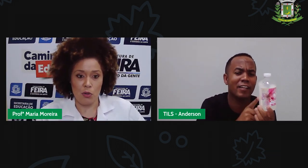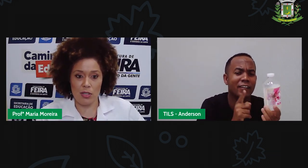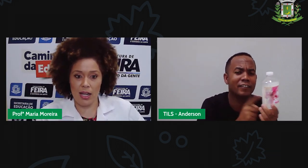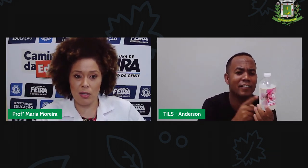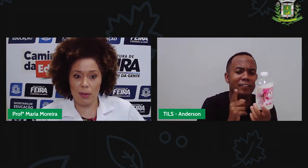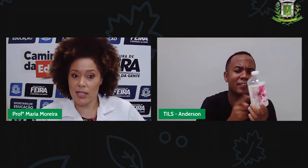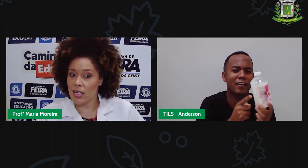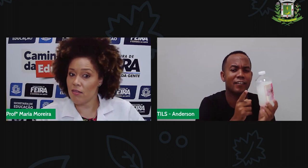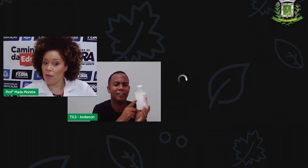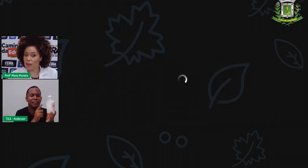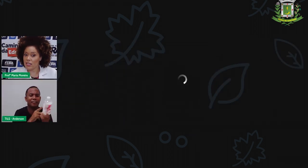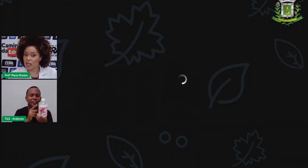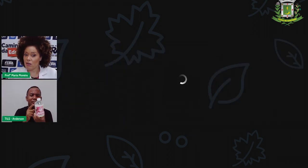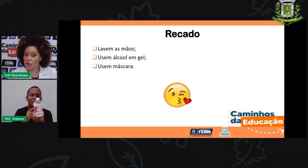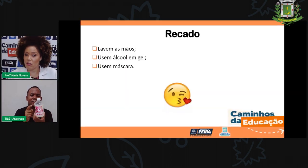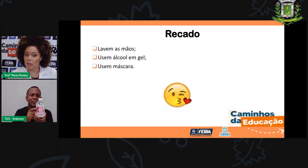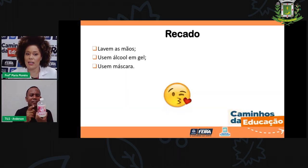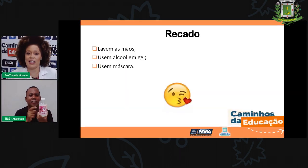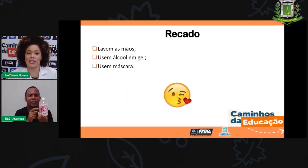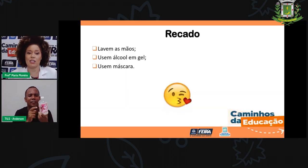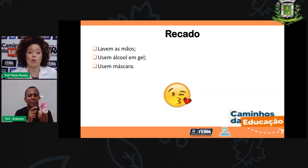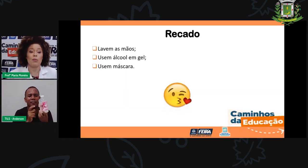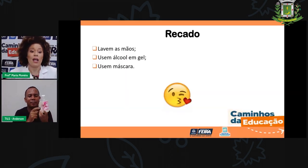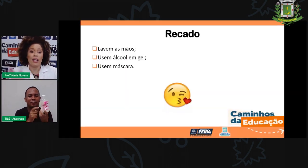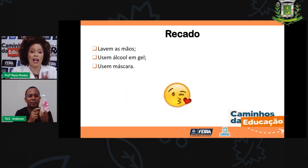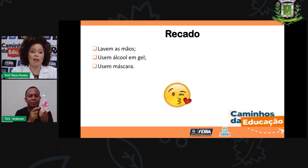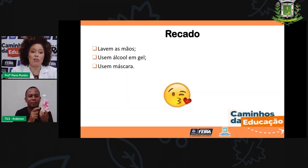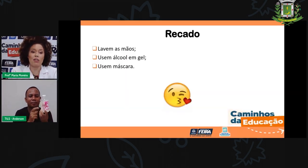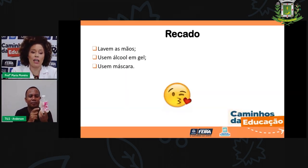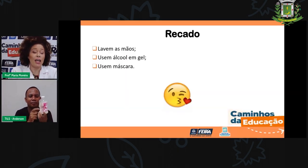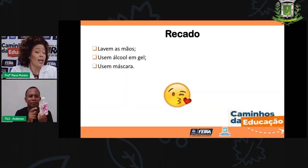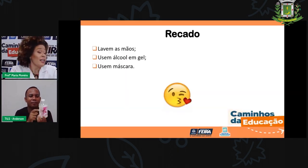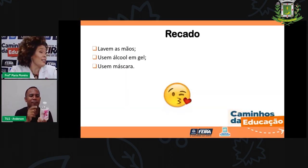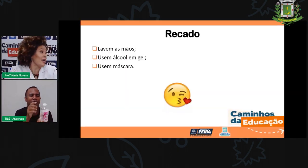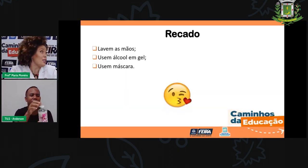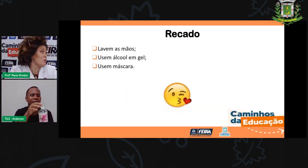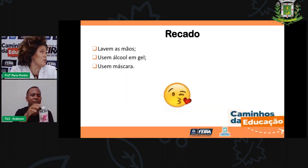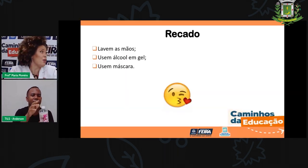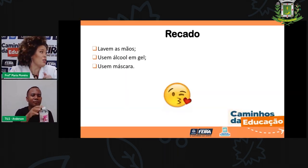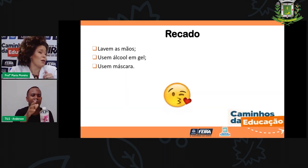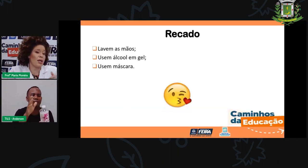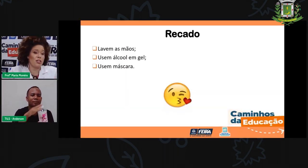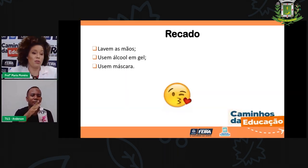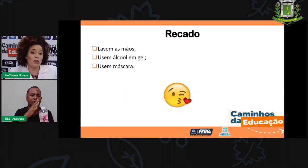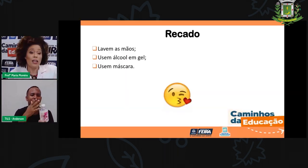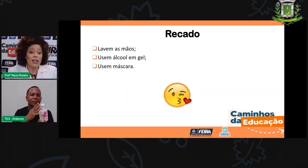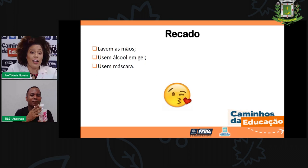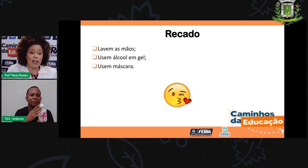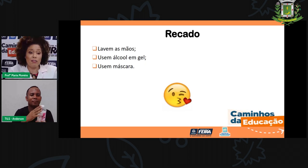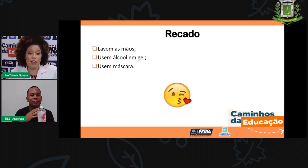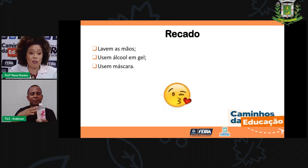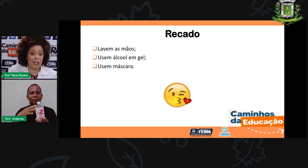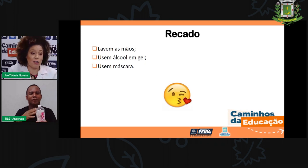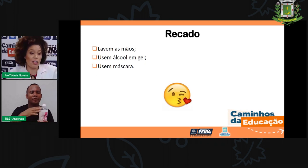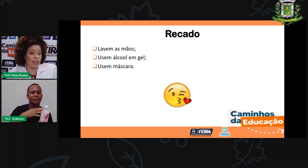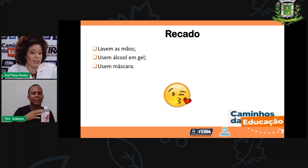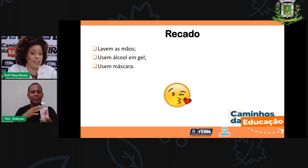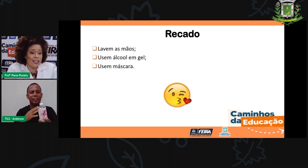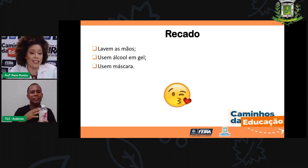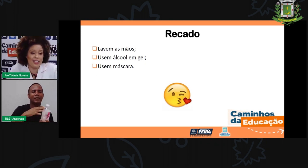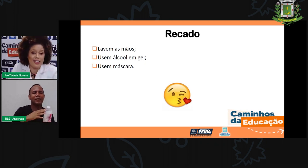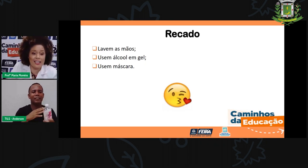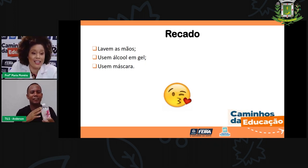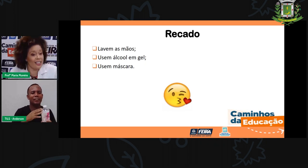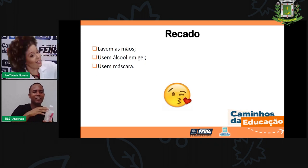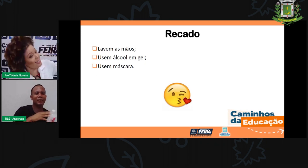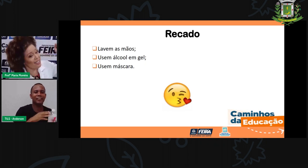deixa o slide aparecer ele vai aparecer ou ele não vai aparecer isso lava o que tem que ser em ritmo de forró já porque é junho lava vou trazer um triângulo